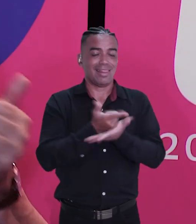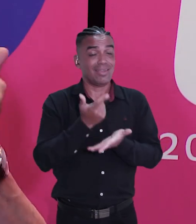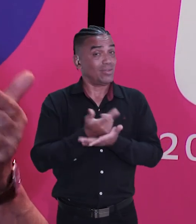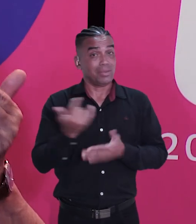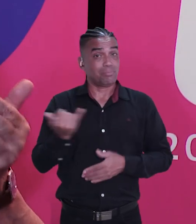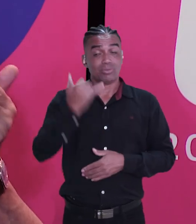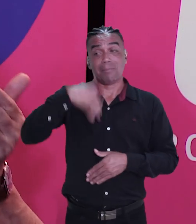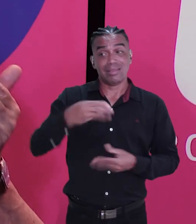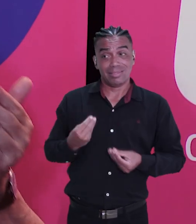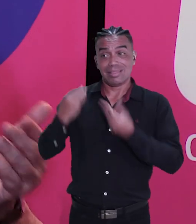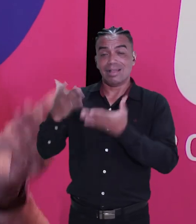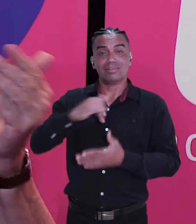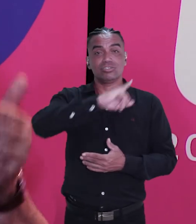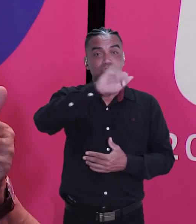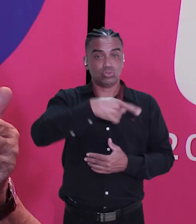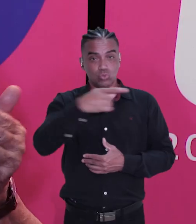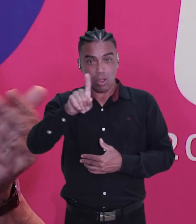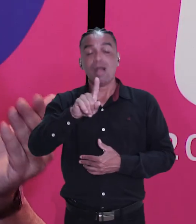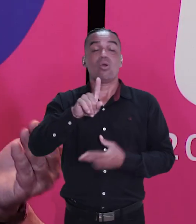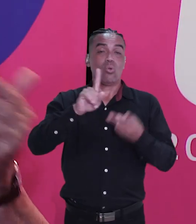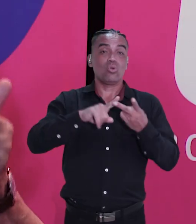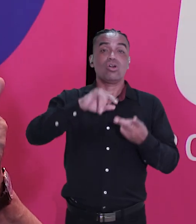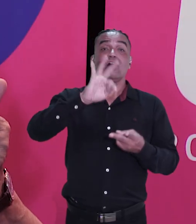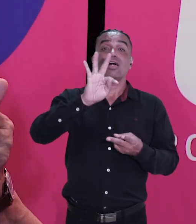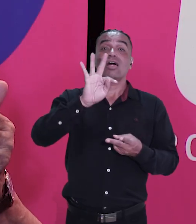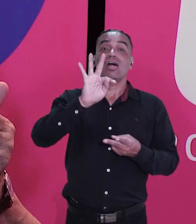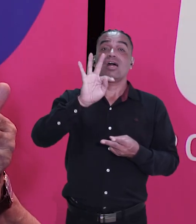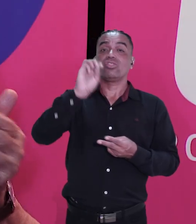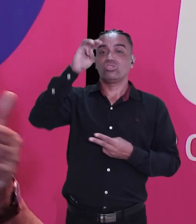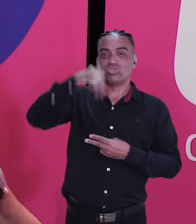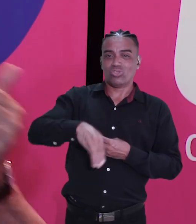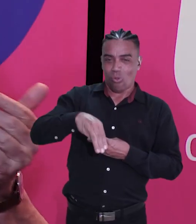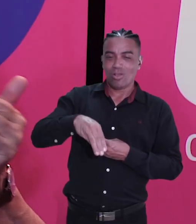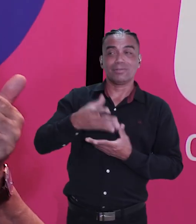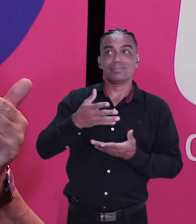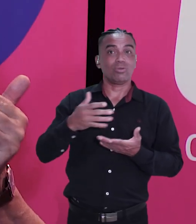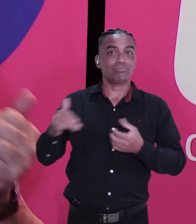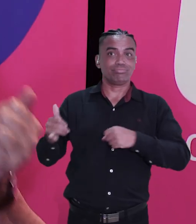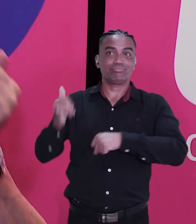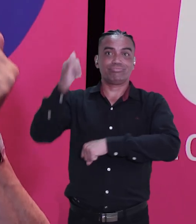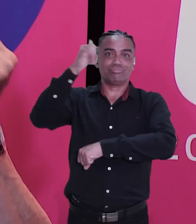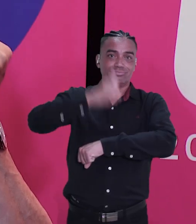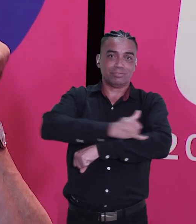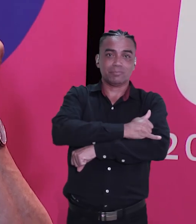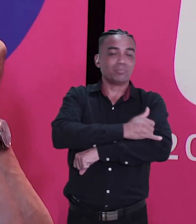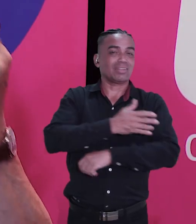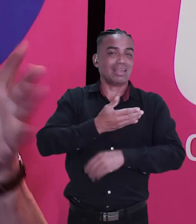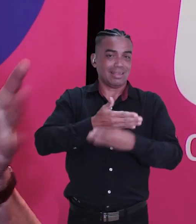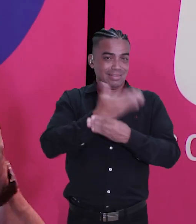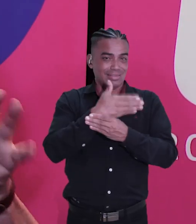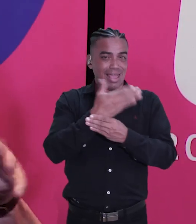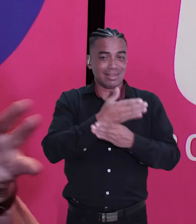deviam ser as primeiras pessoas a receber o livro. Uma, o João Gilberto, outro, o Tom Jobim. Então, trouxe 2 livros na ponte aérea, já no